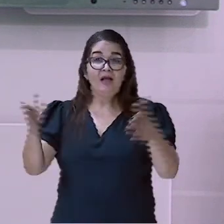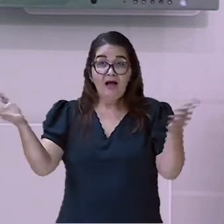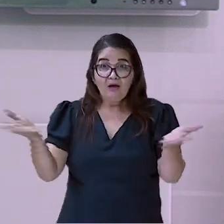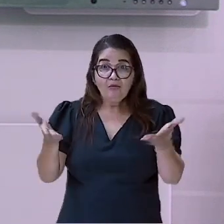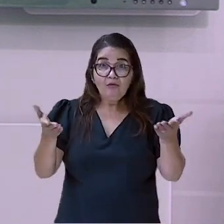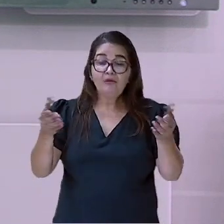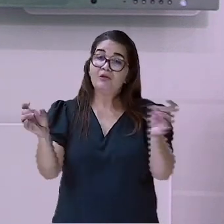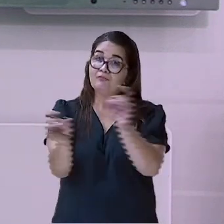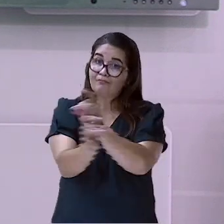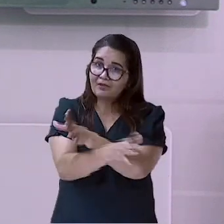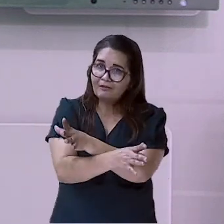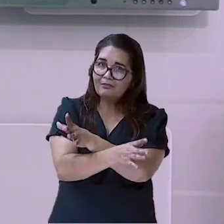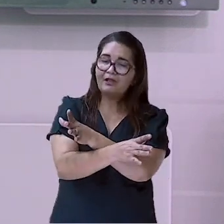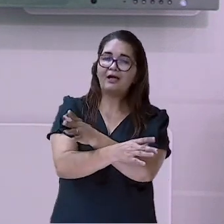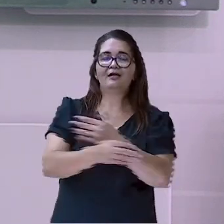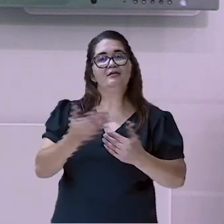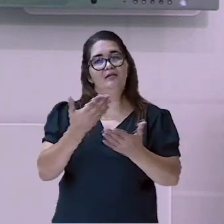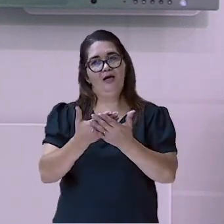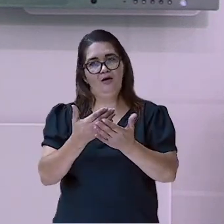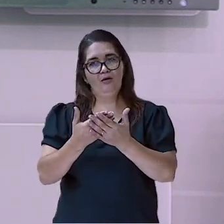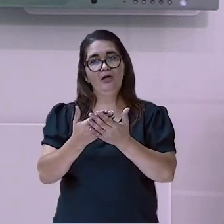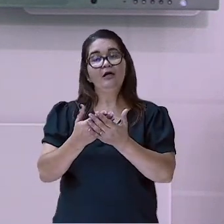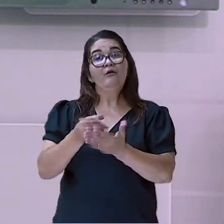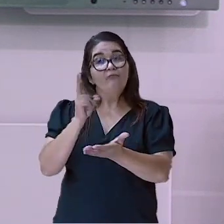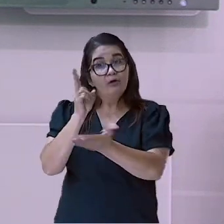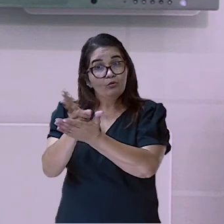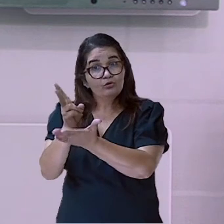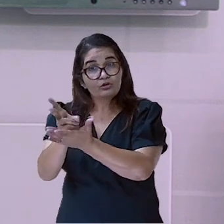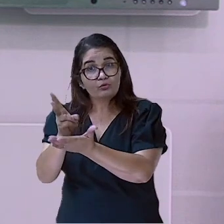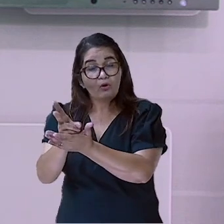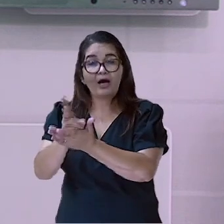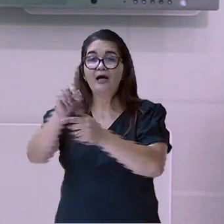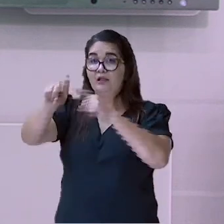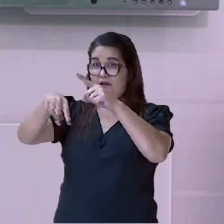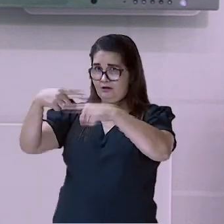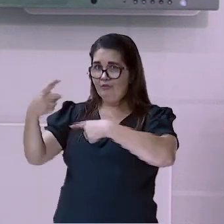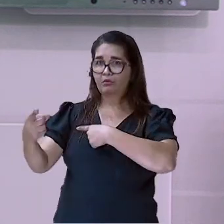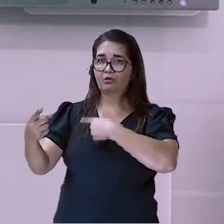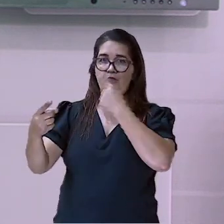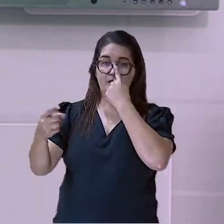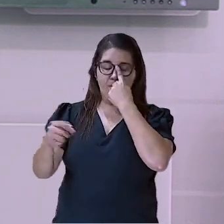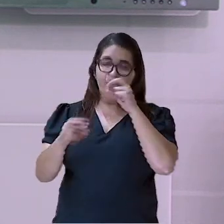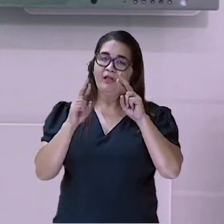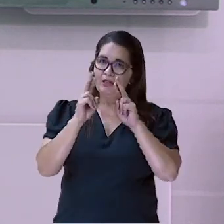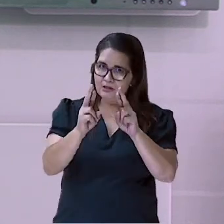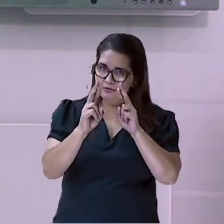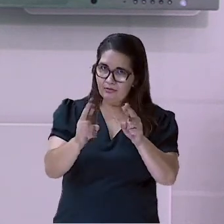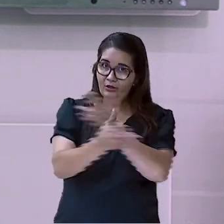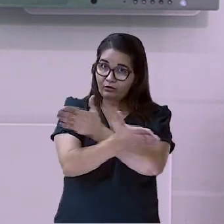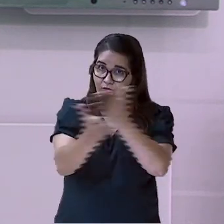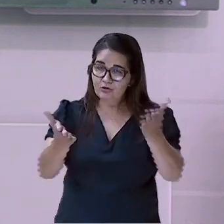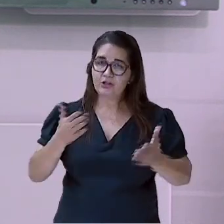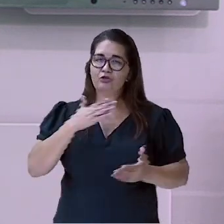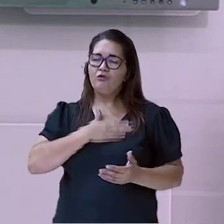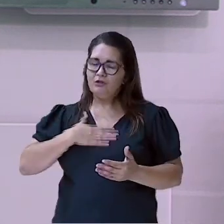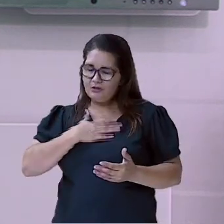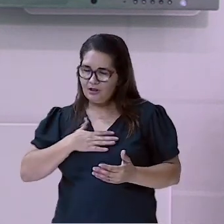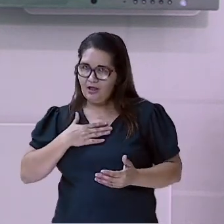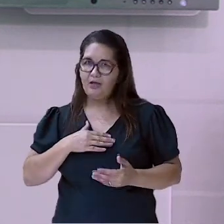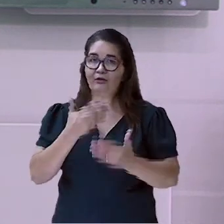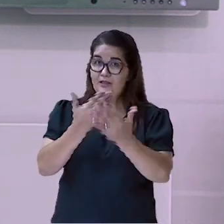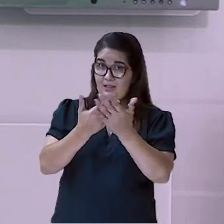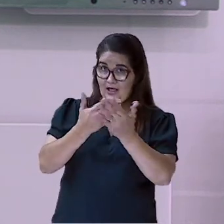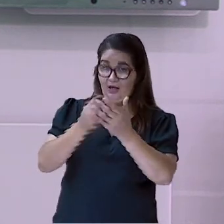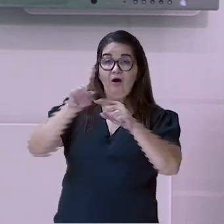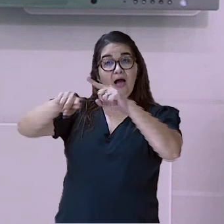aqui com vocês, que a gente vai dar andamento à próxima aula, também de vegetação. Então, espero que vocês tenham gostado da nossa aula. A